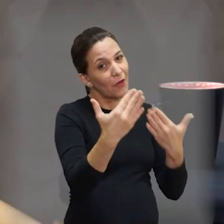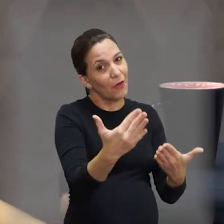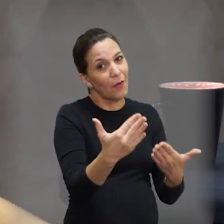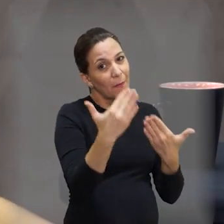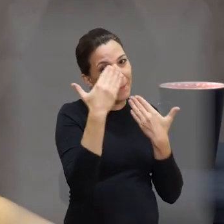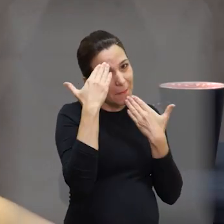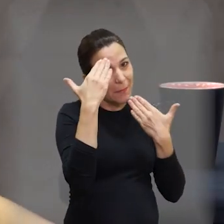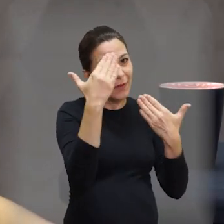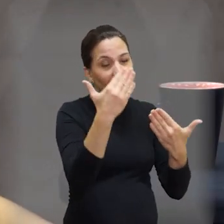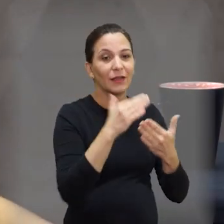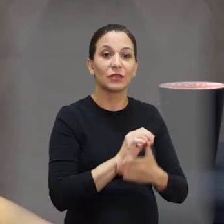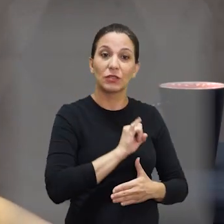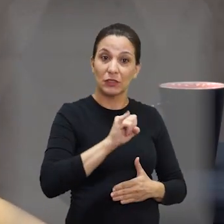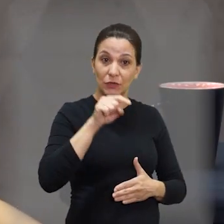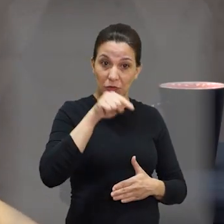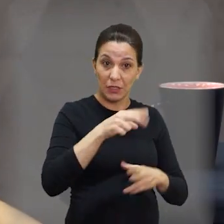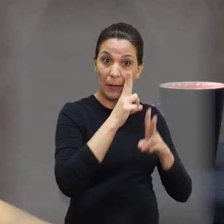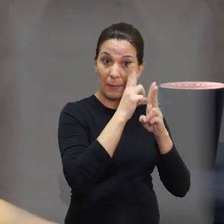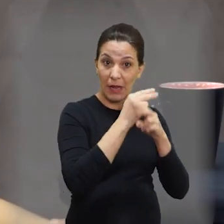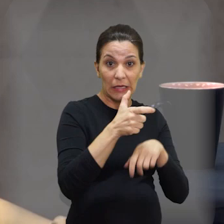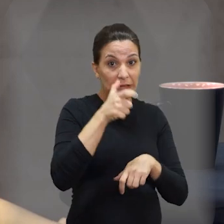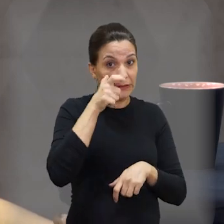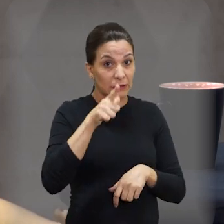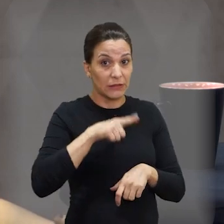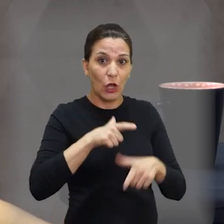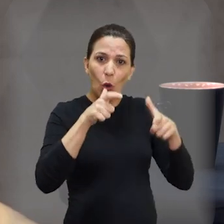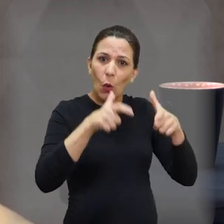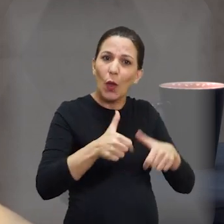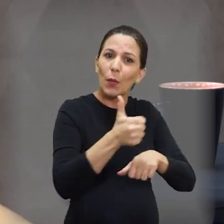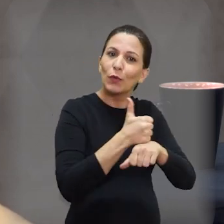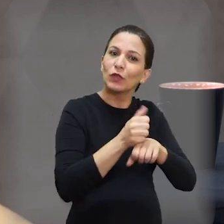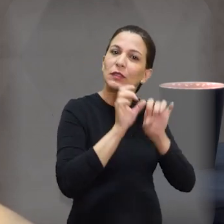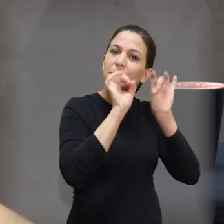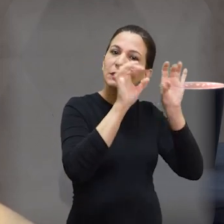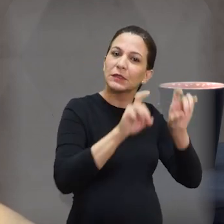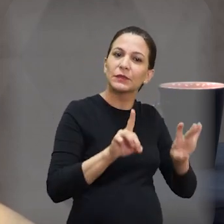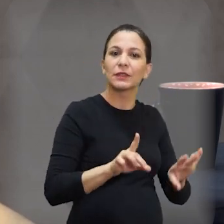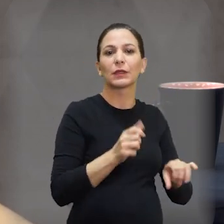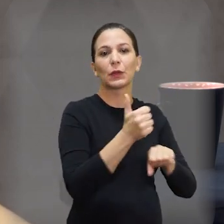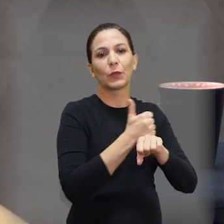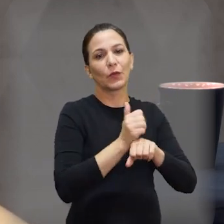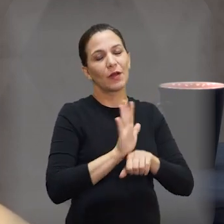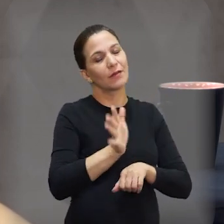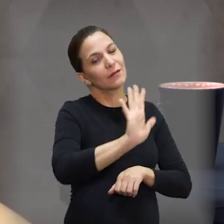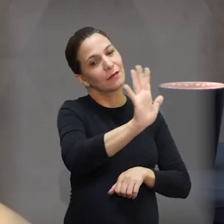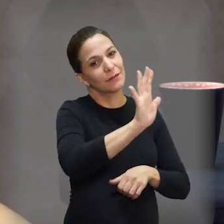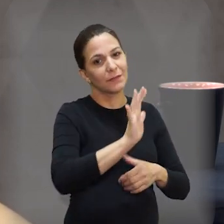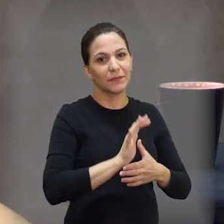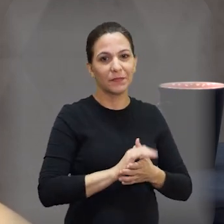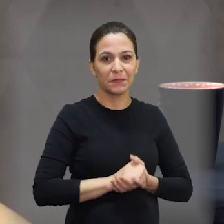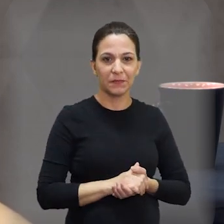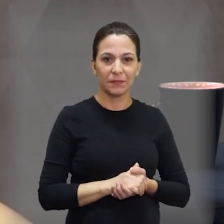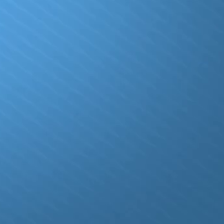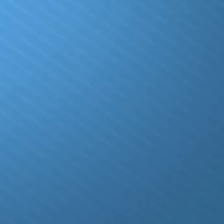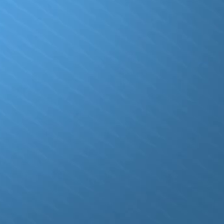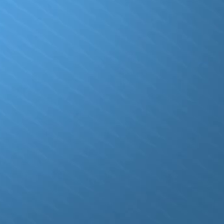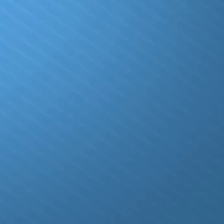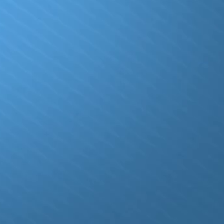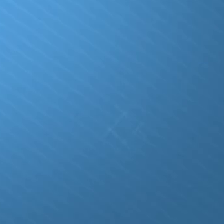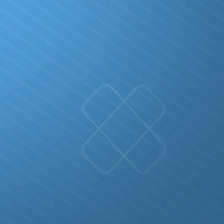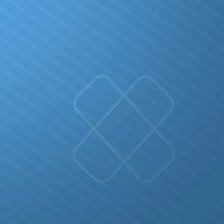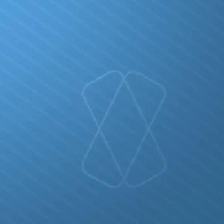E obrigada pela sua companhia. Se você tiver interesse, então, procure um centro especializado. Até o próximo Saúde em Pauta.